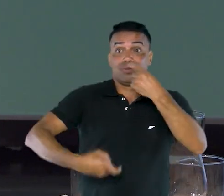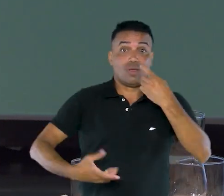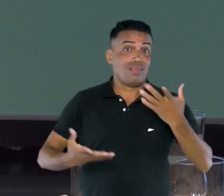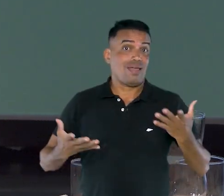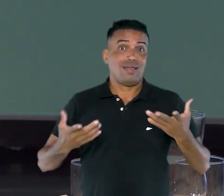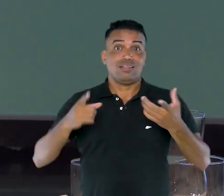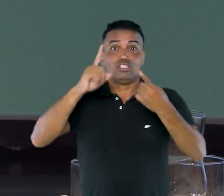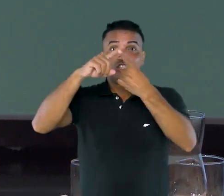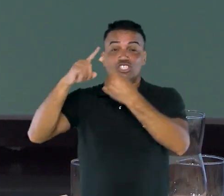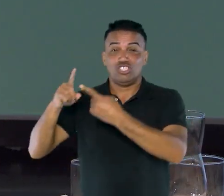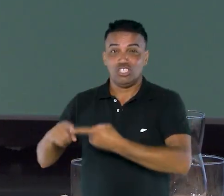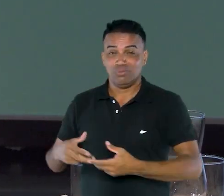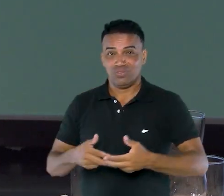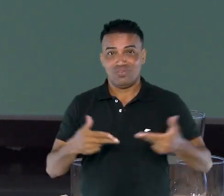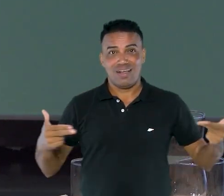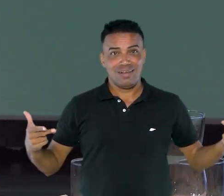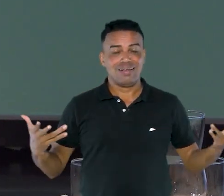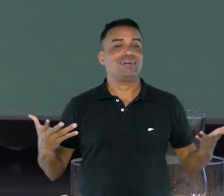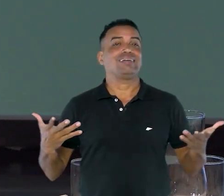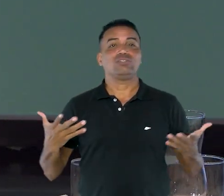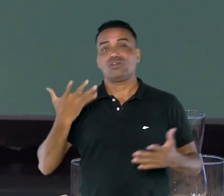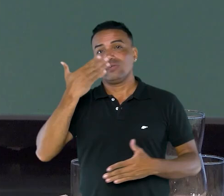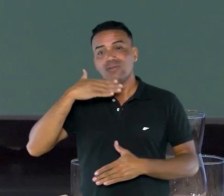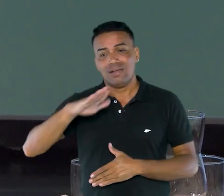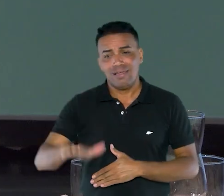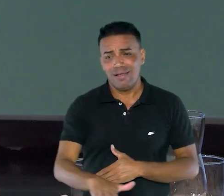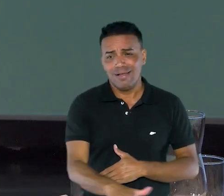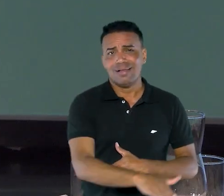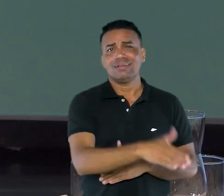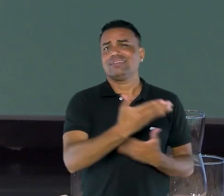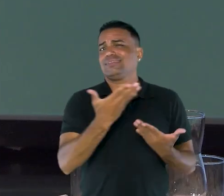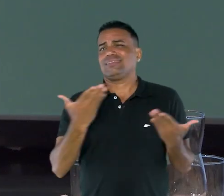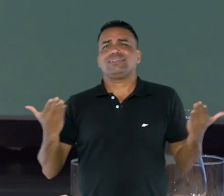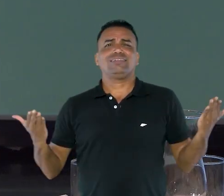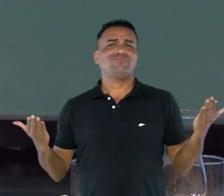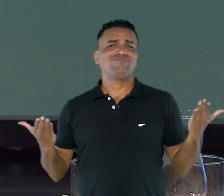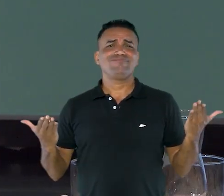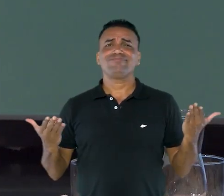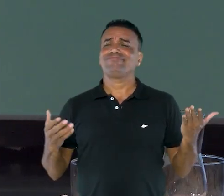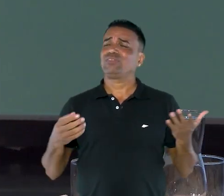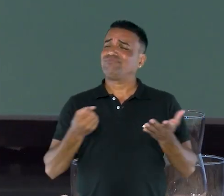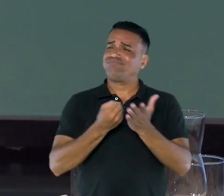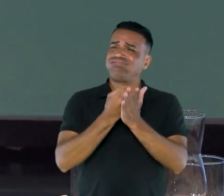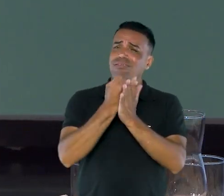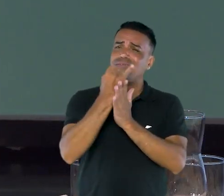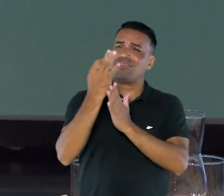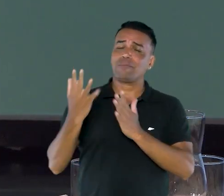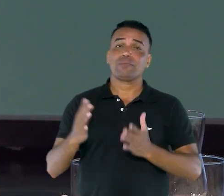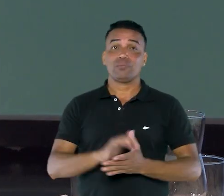sexualidades, enfim, etarismos, crianças, aí vai, né?